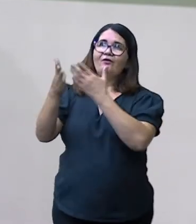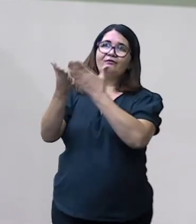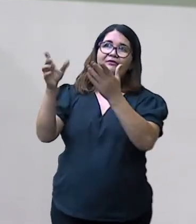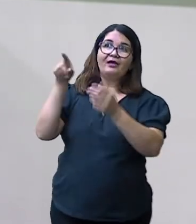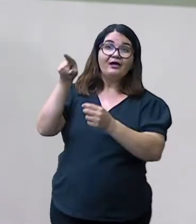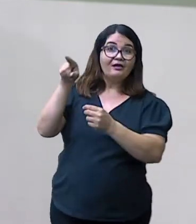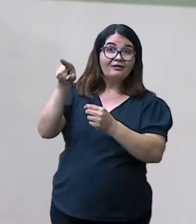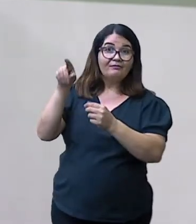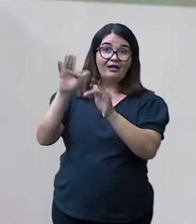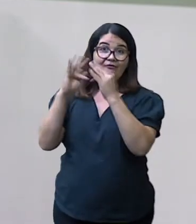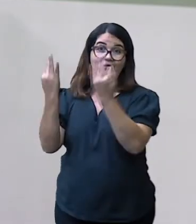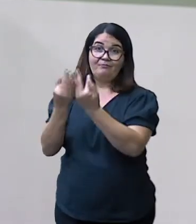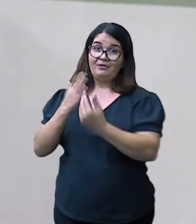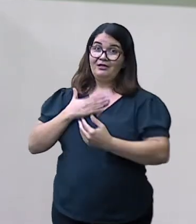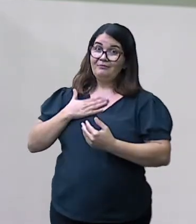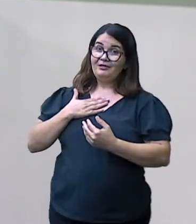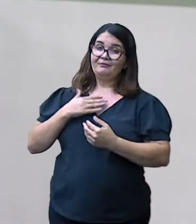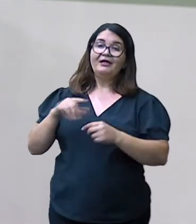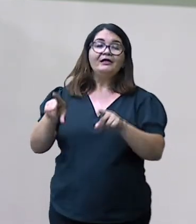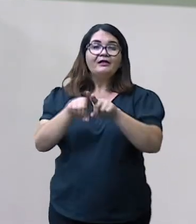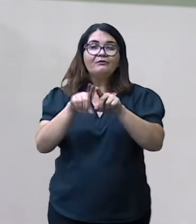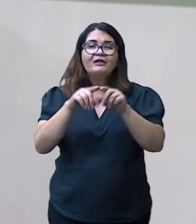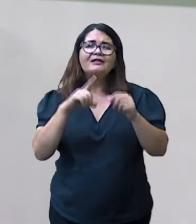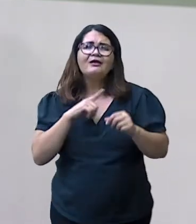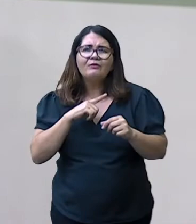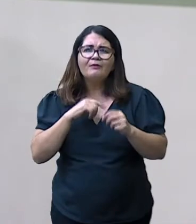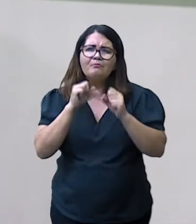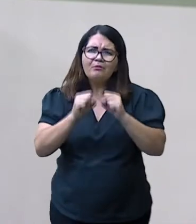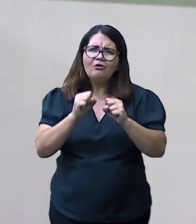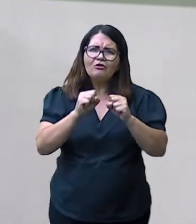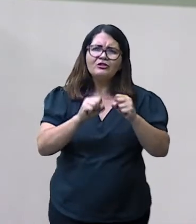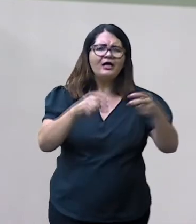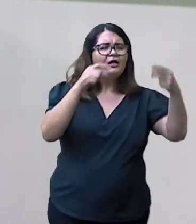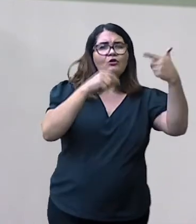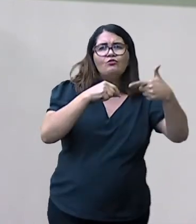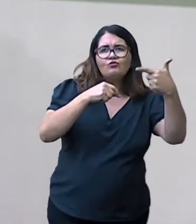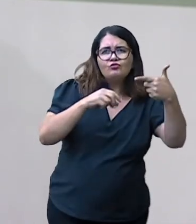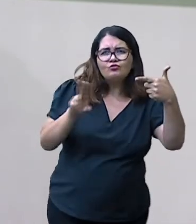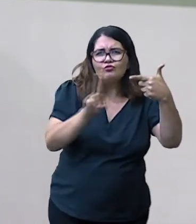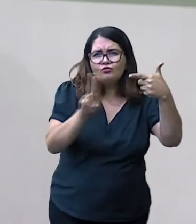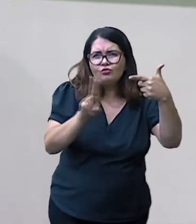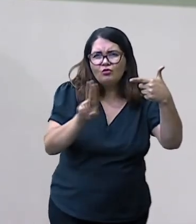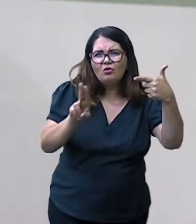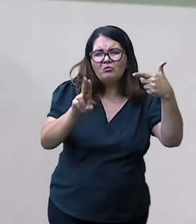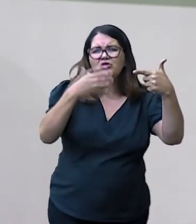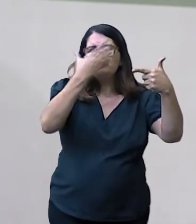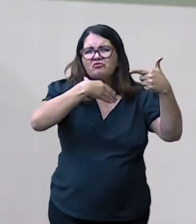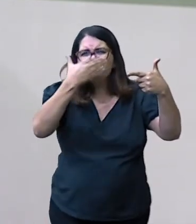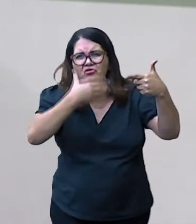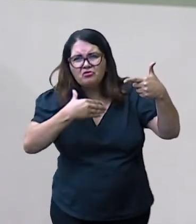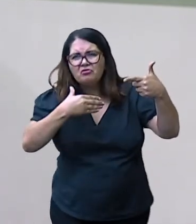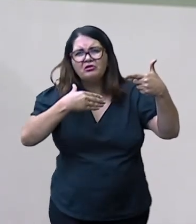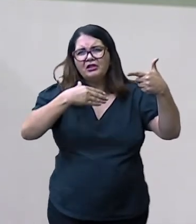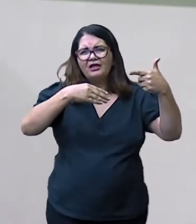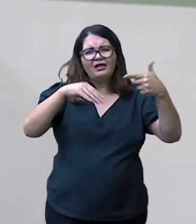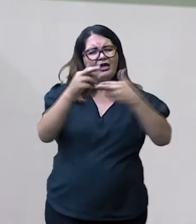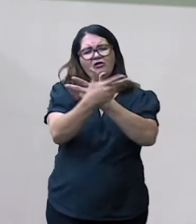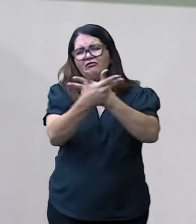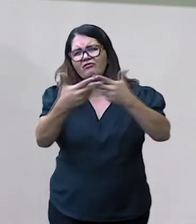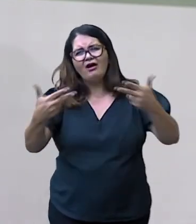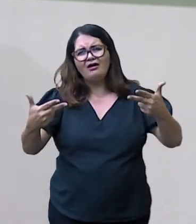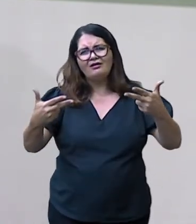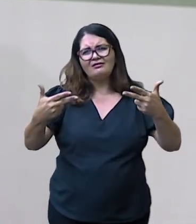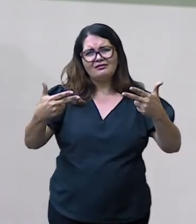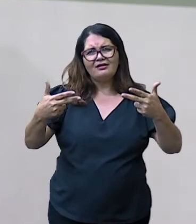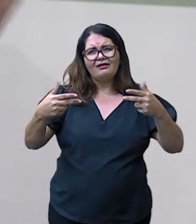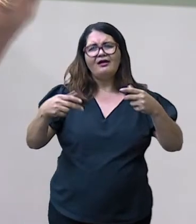que mais? Cunha é um objeto, fulano de tal da cunha, né? Então, por aí vai, a gente vai ligando e tudo,